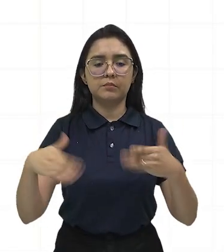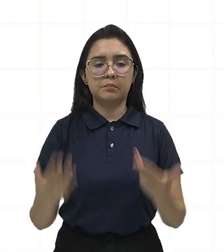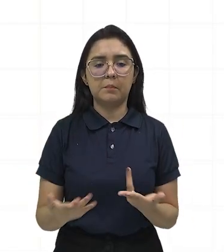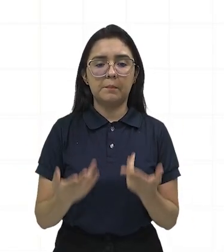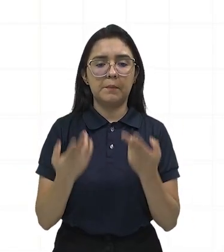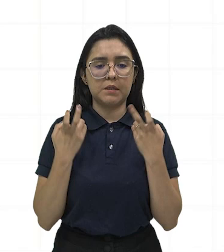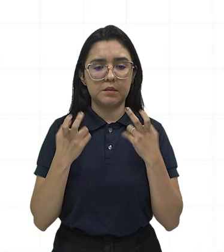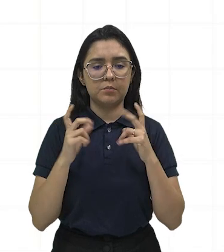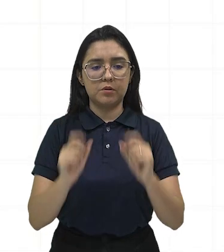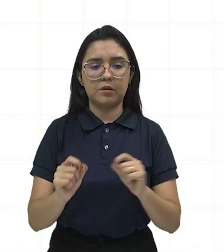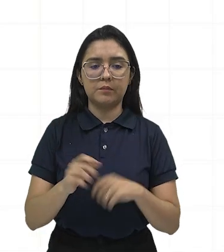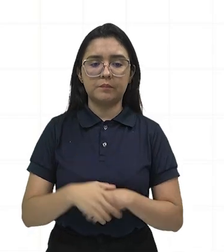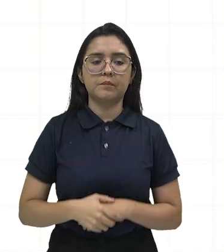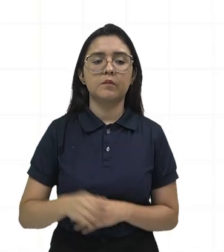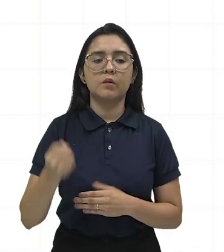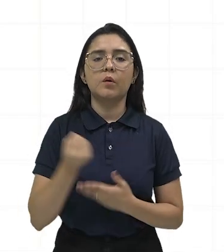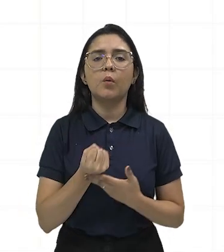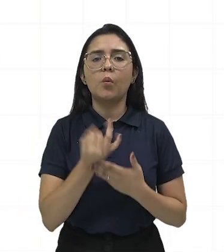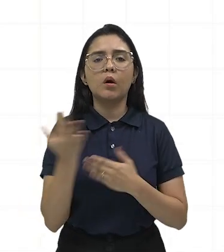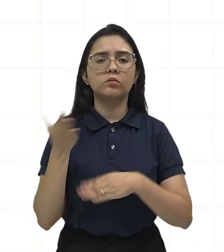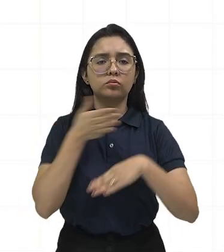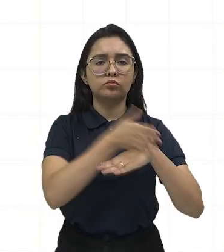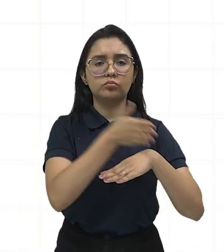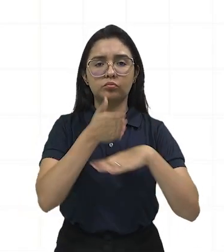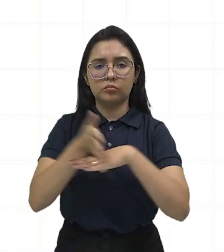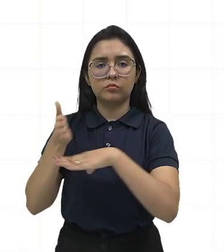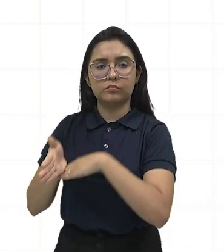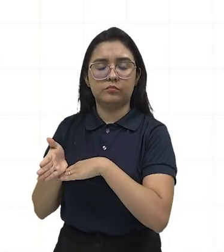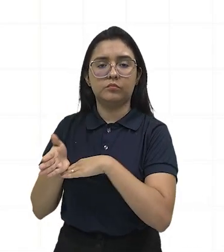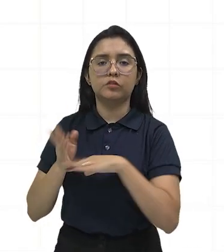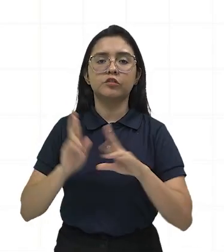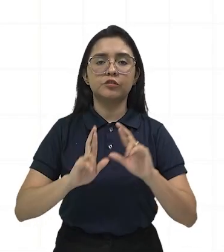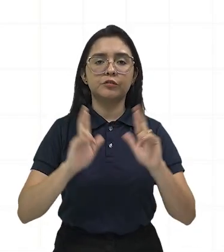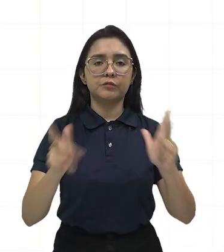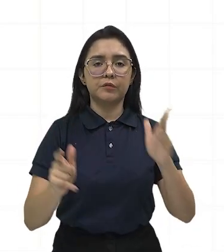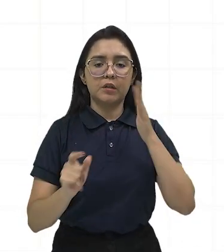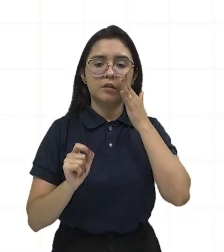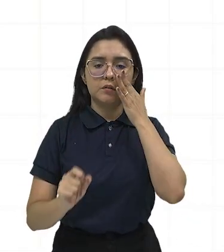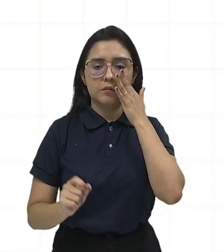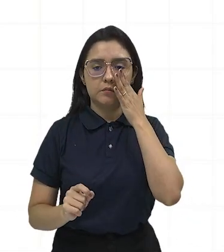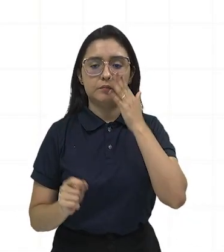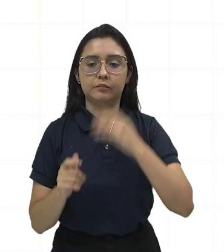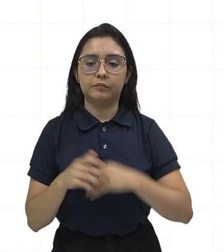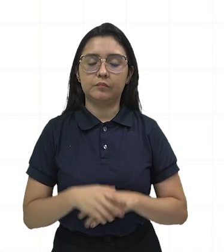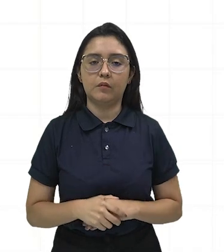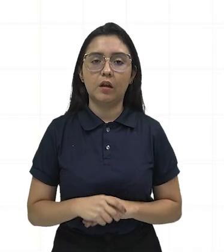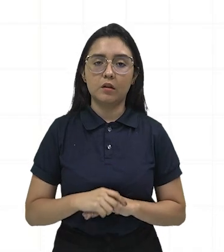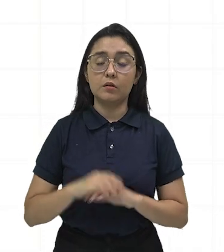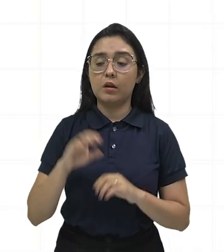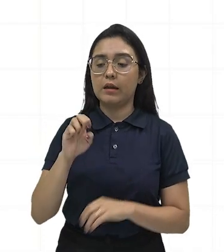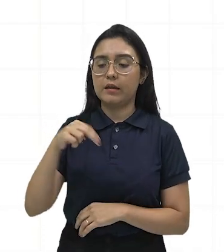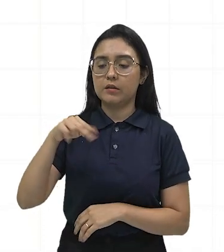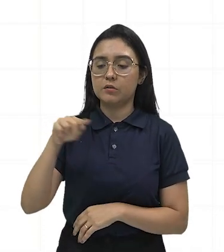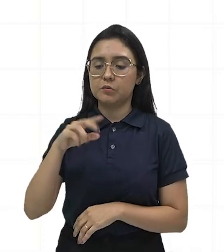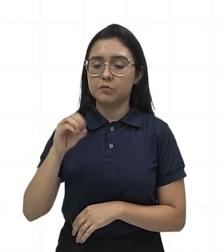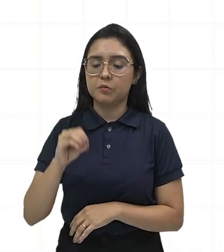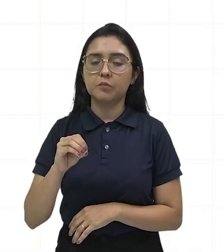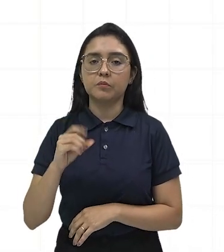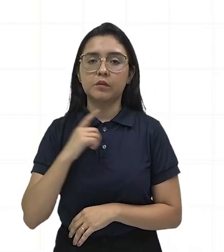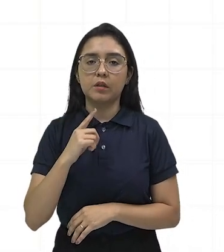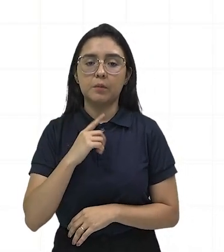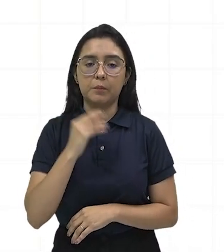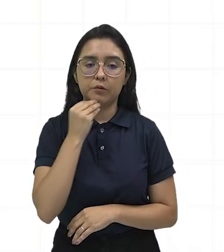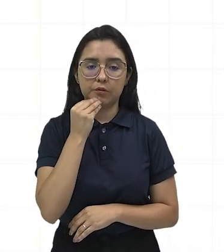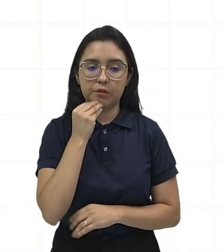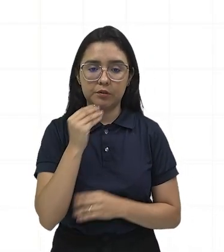grande gap aqui, ó. Quantos caminhos diferentes? Em outras palavras, né? Enzo tem